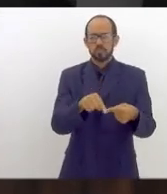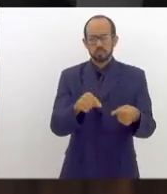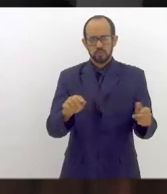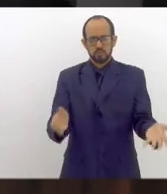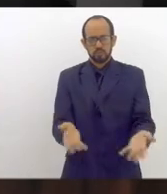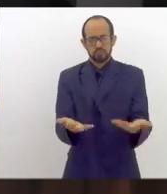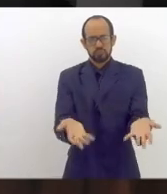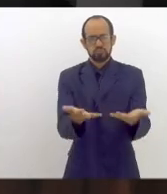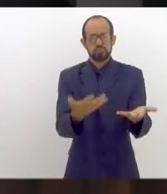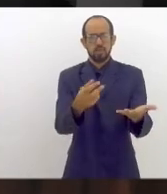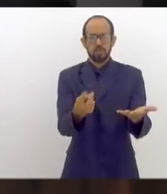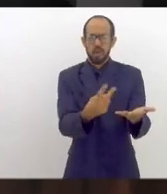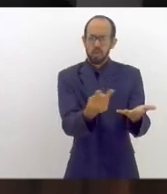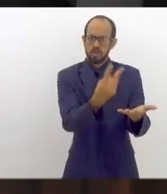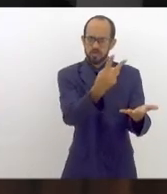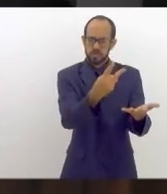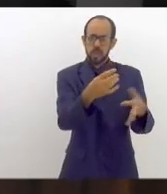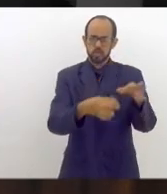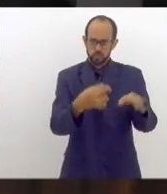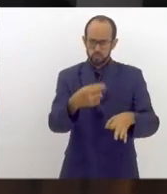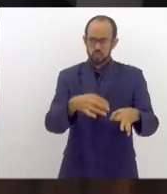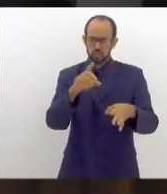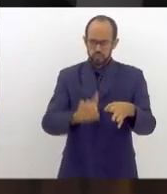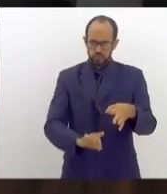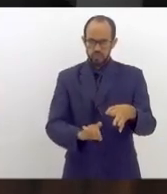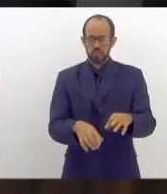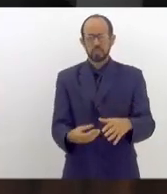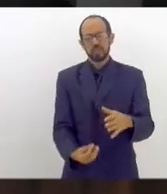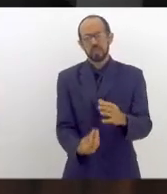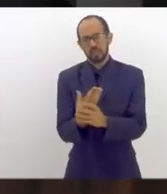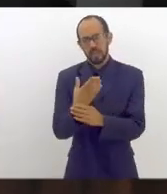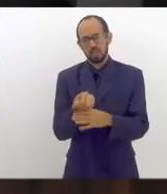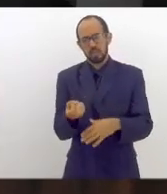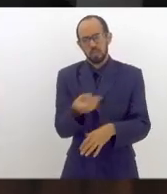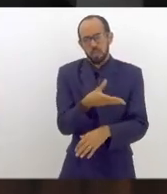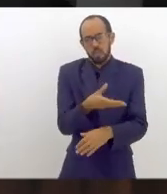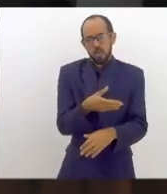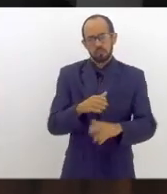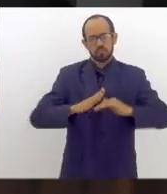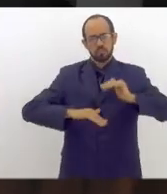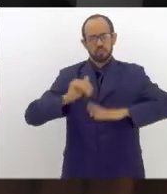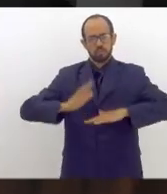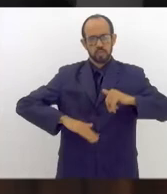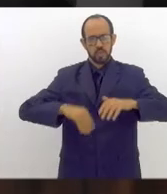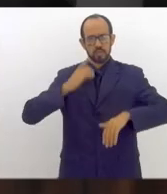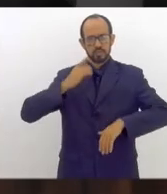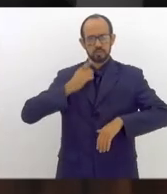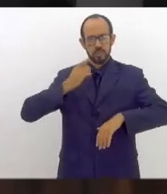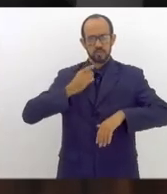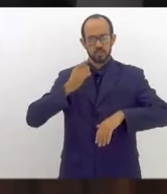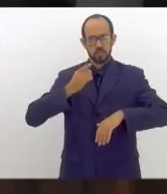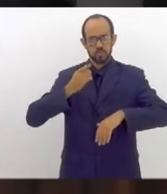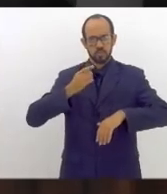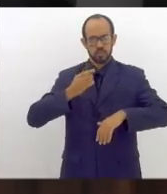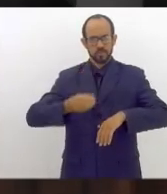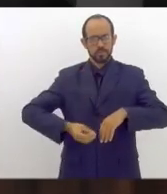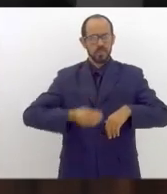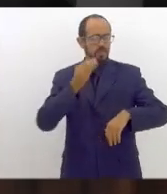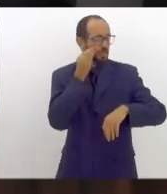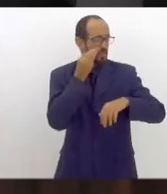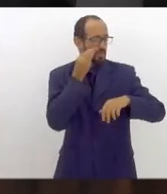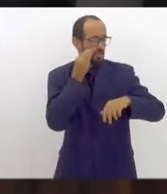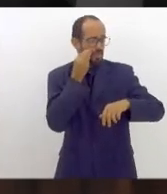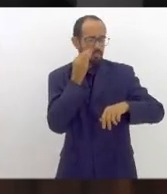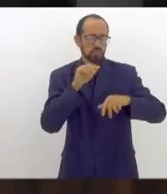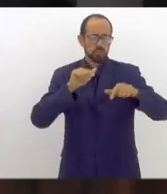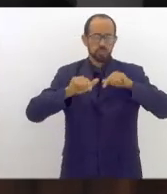valorizar a carreira do Juiz de Direito e a criação de novos cargos de Desembargador temos buscado trabalhar de maneira coordenada